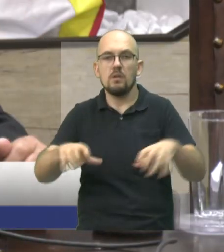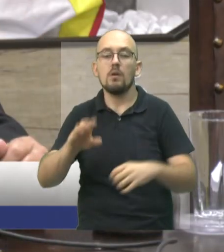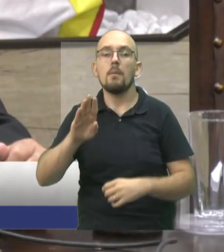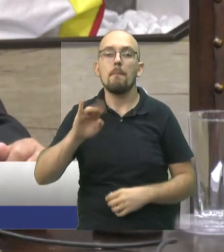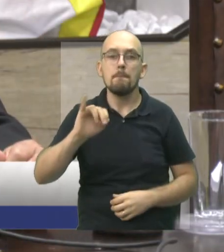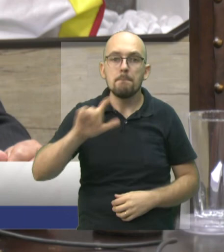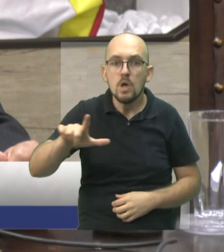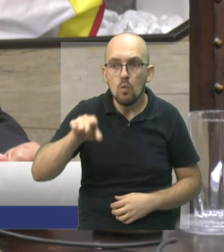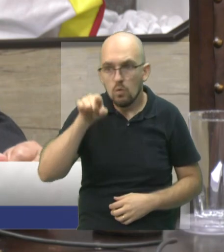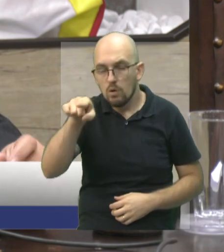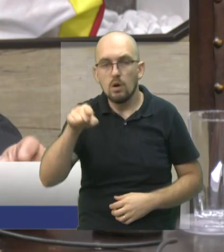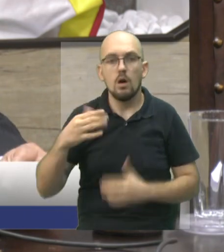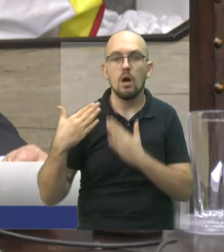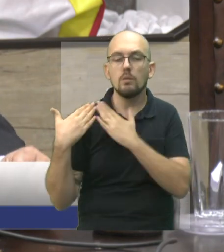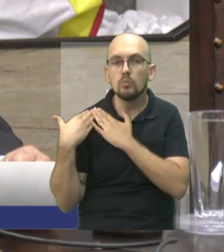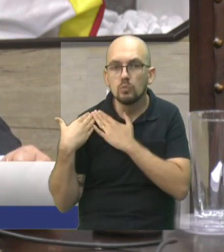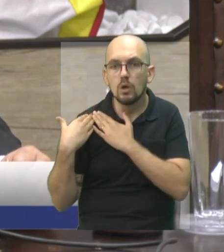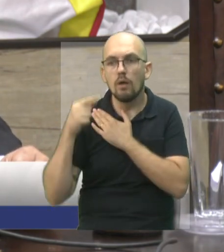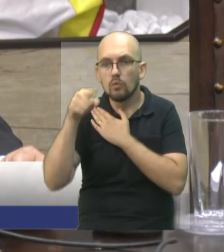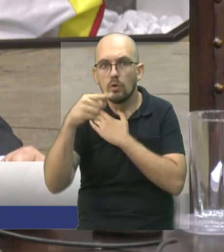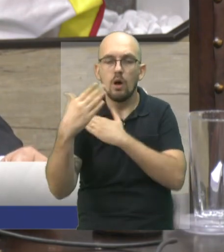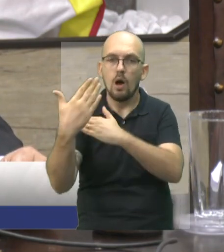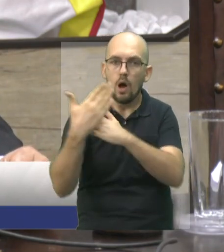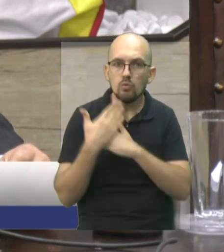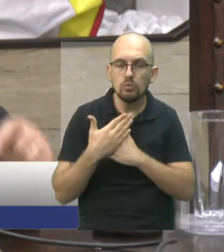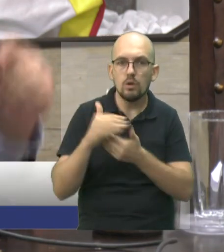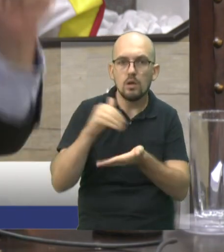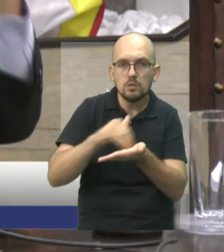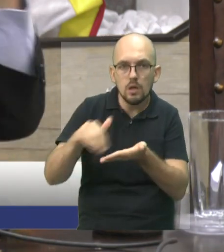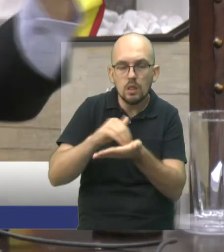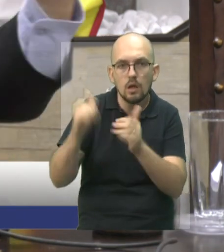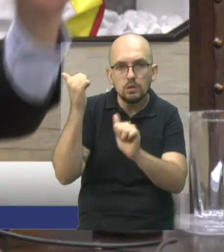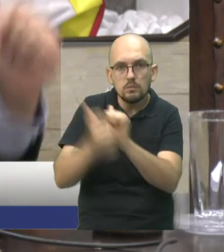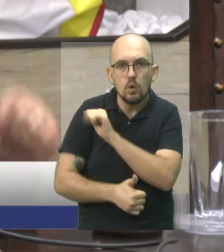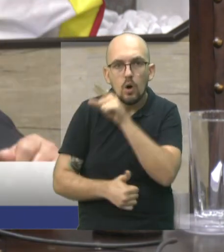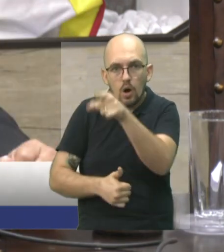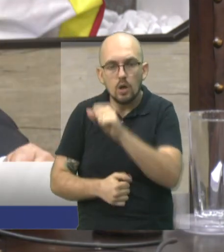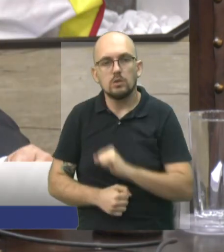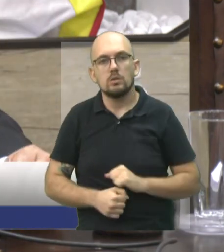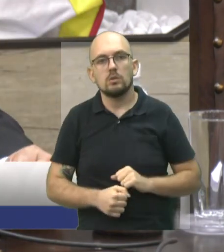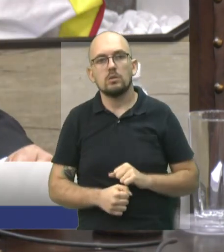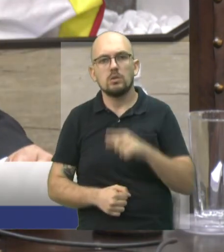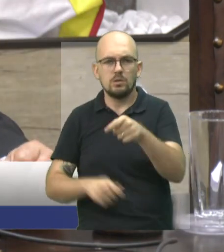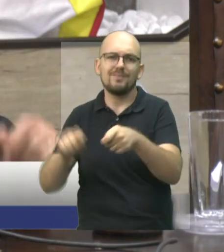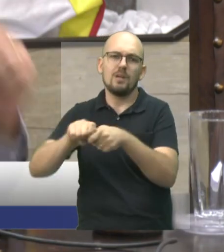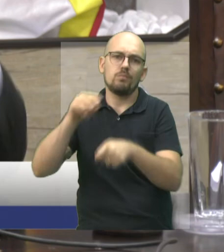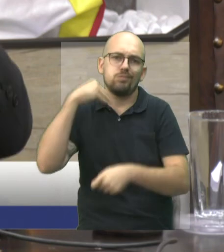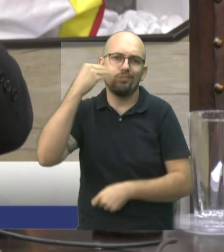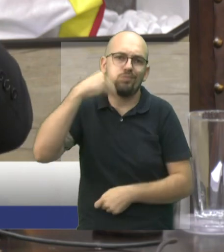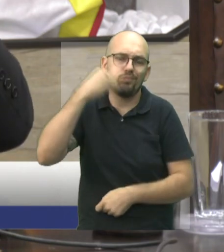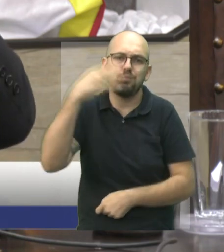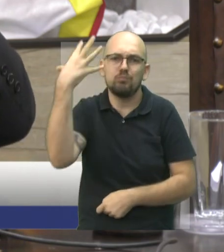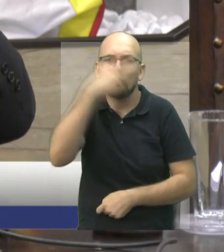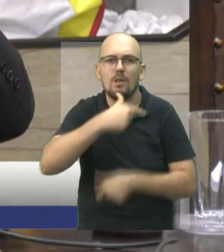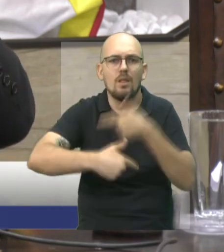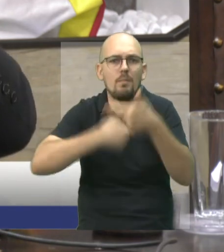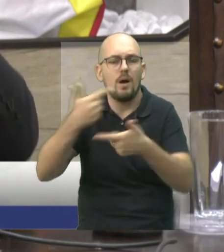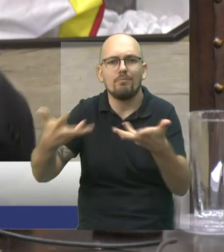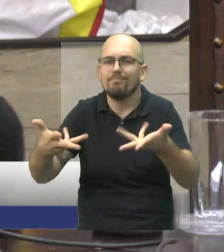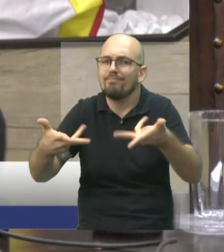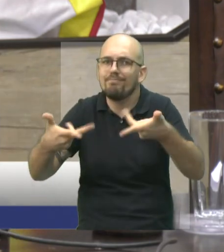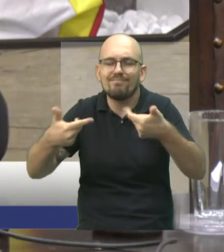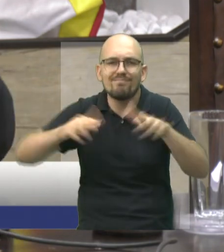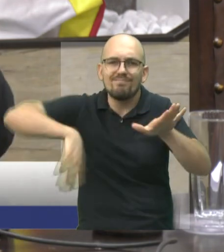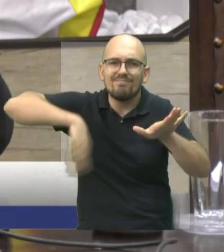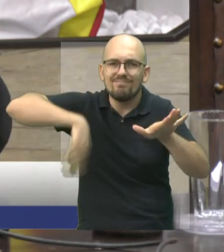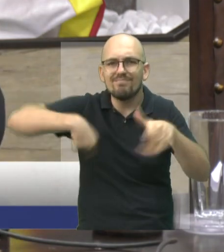você é responsável de estar ajudando o nosso secretário de esporte, você que faz um trabalho muito bonito na